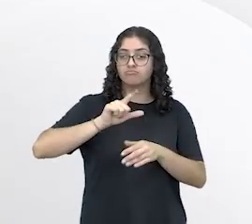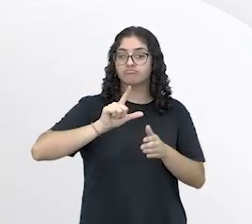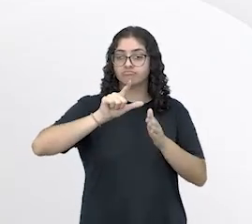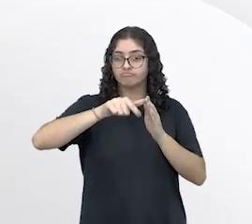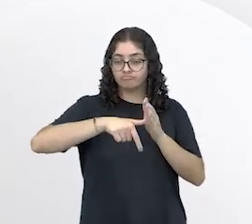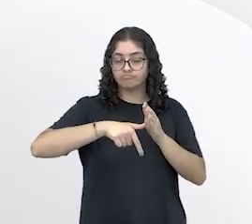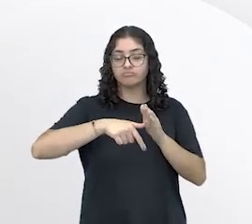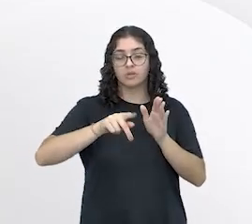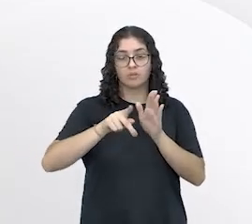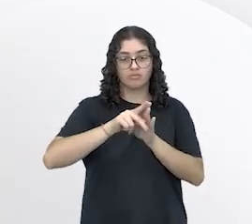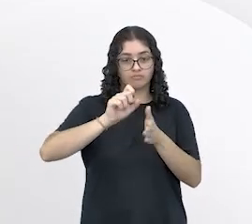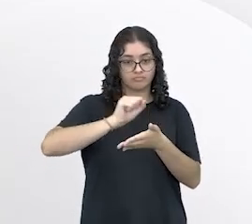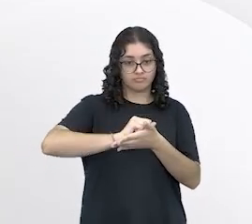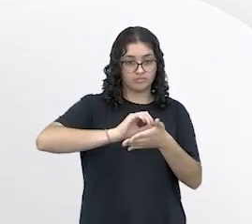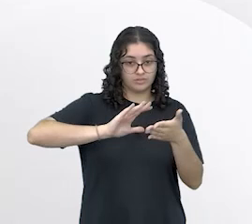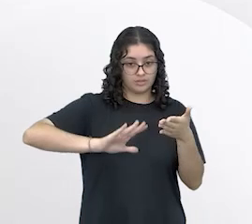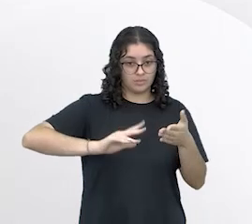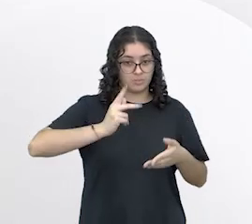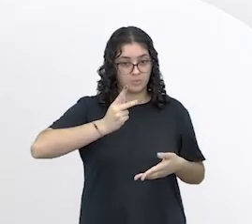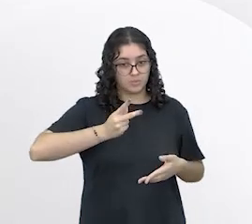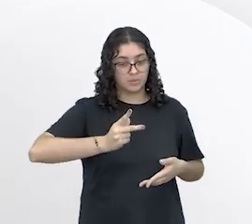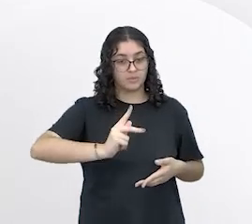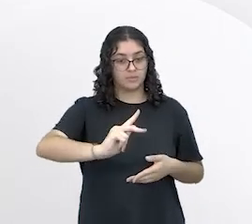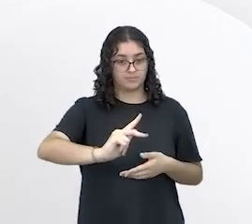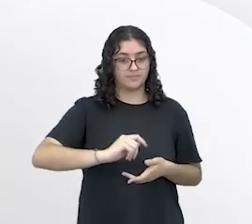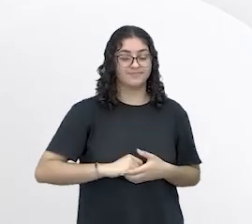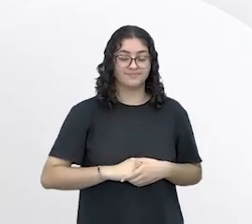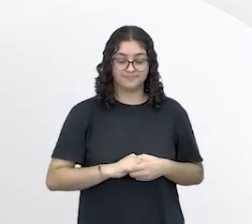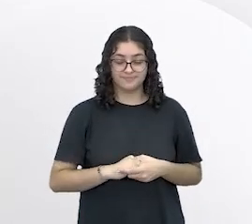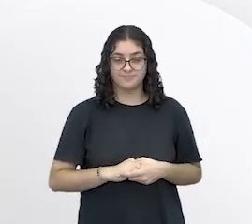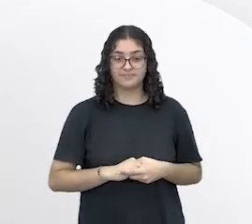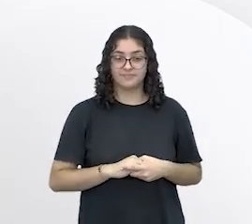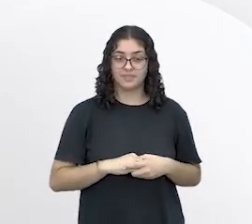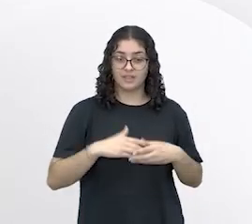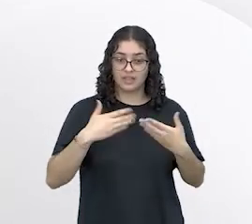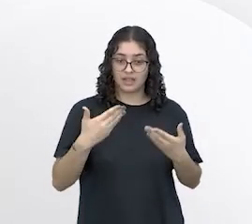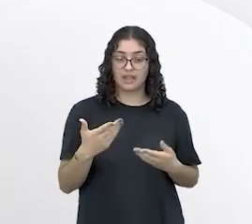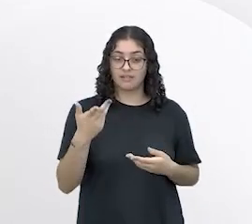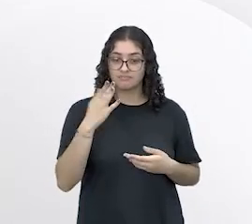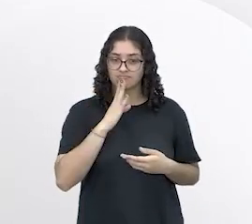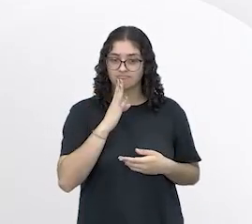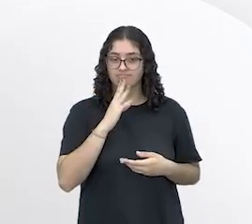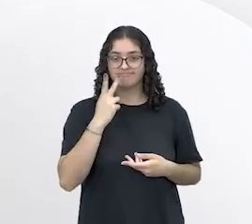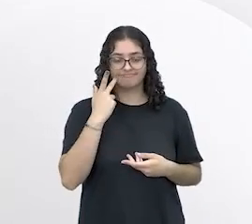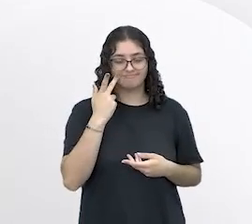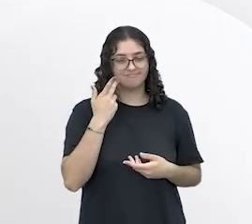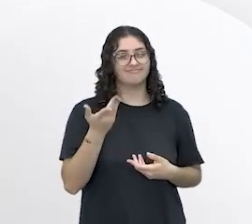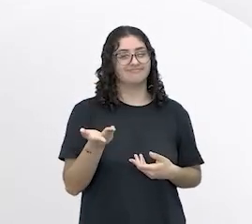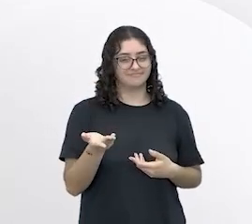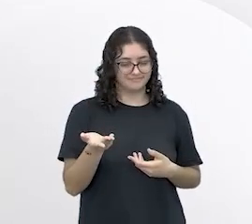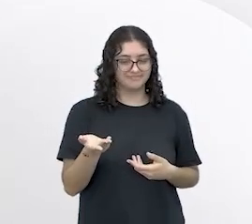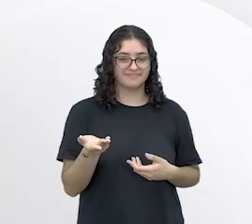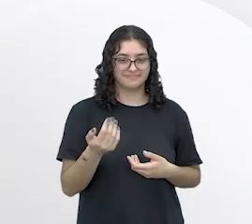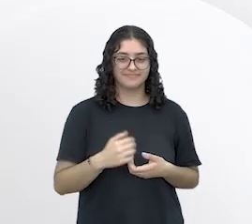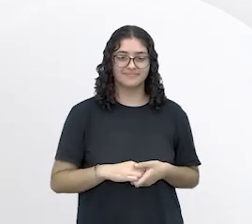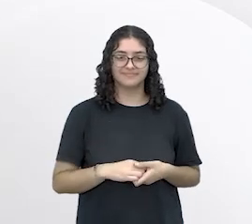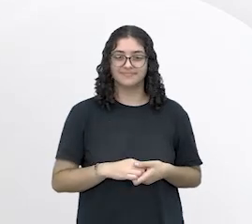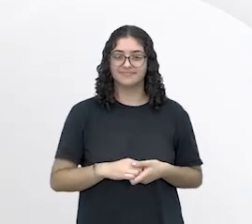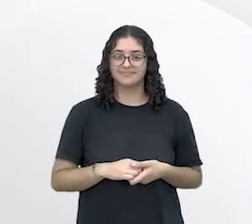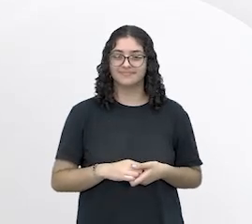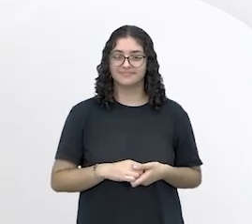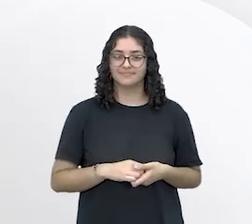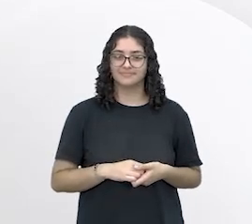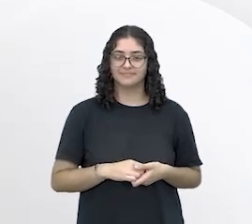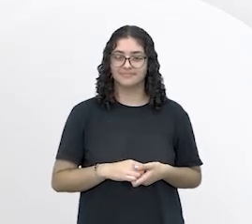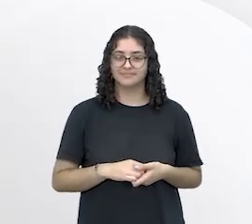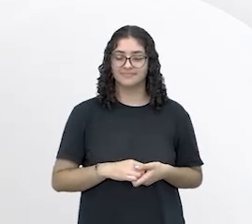realização de uma atividade e sua duração. É clássica essa atividade, não é, Evandra? Uhum. What time